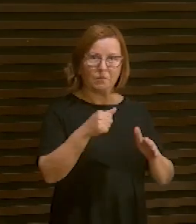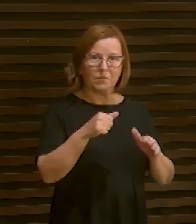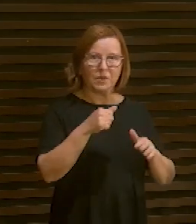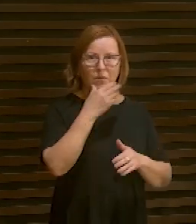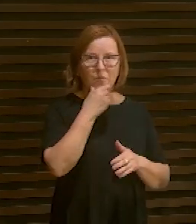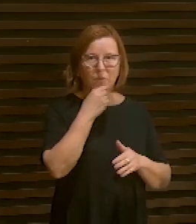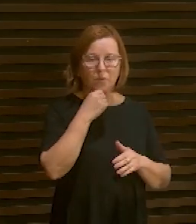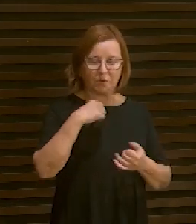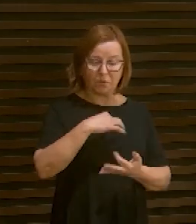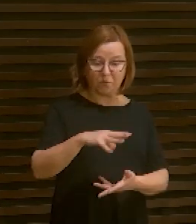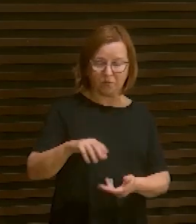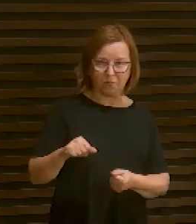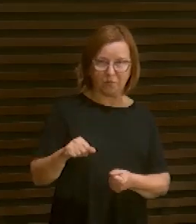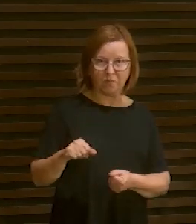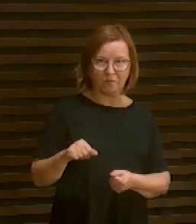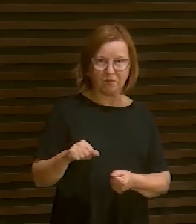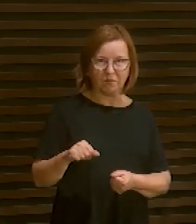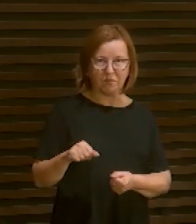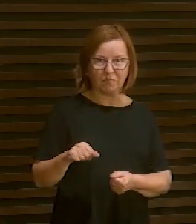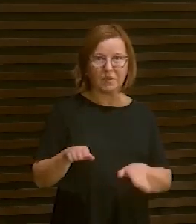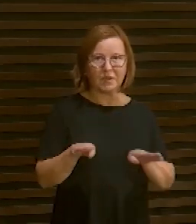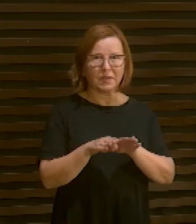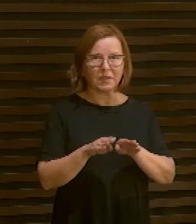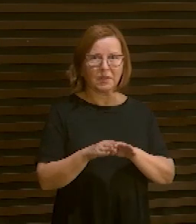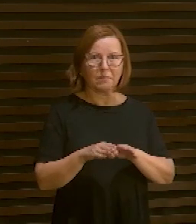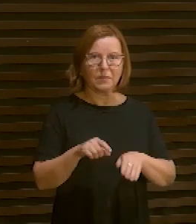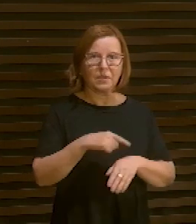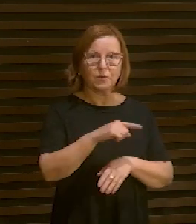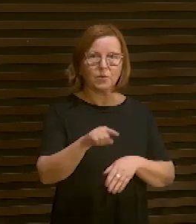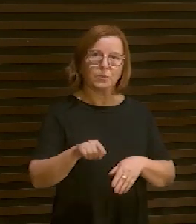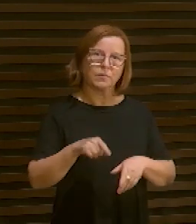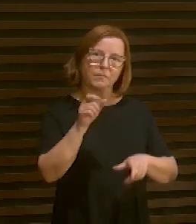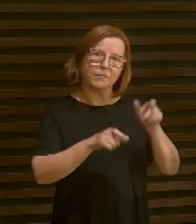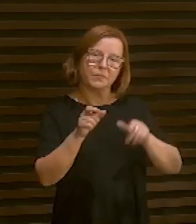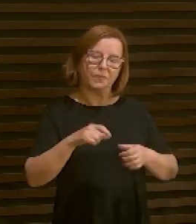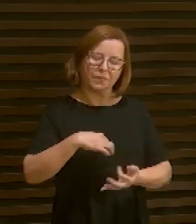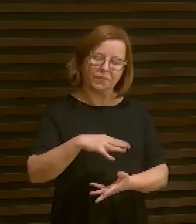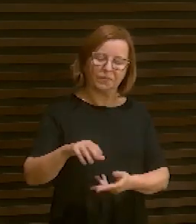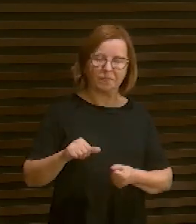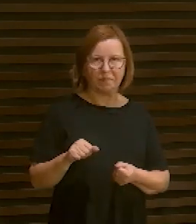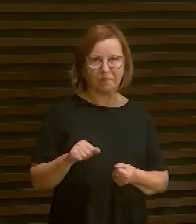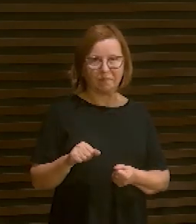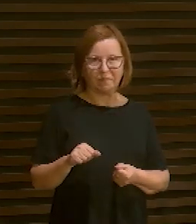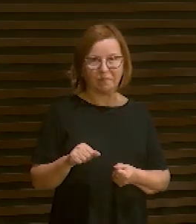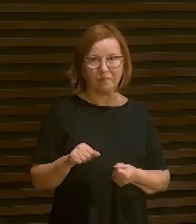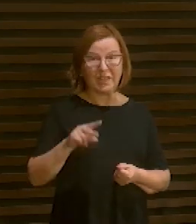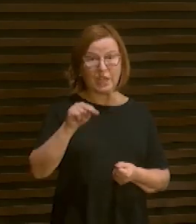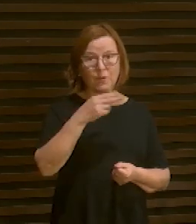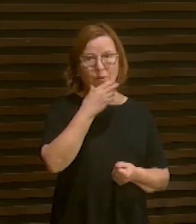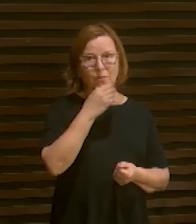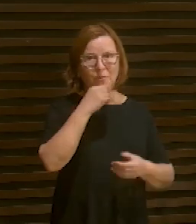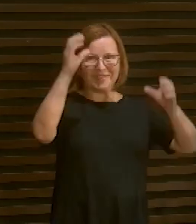terreno, tais também são os demais homens terrenos. E como é o